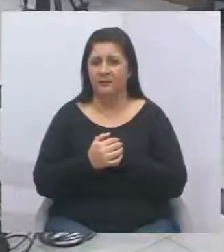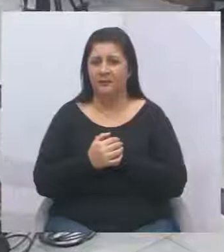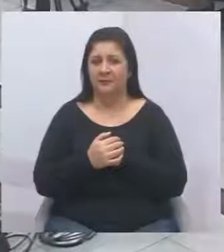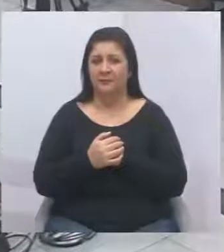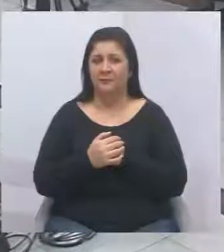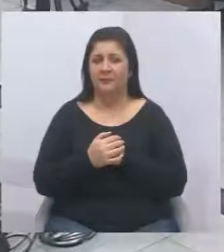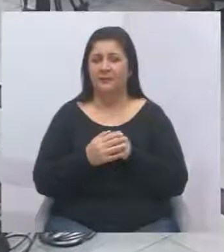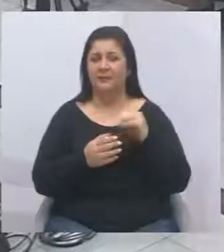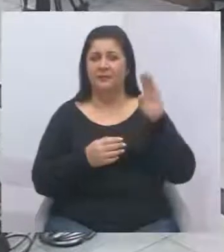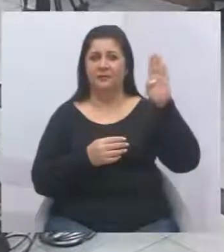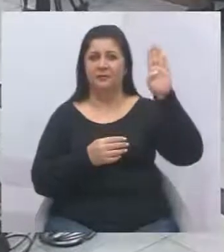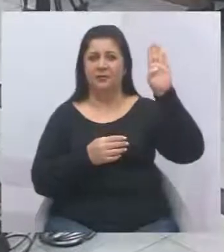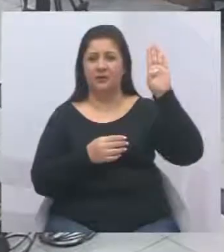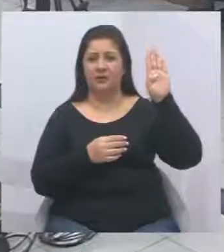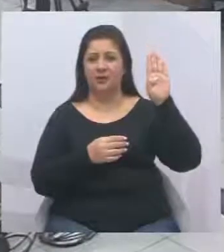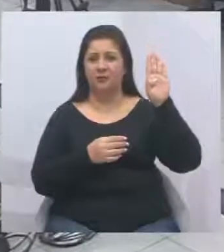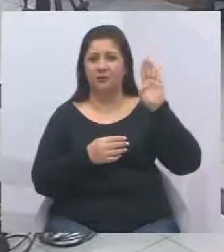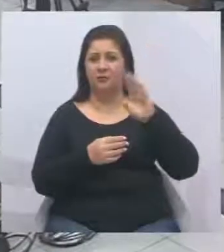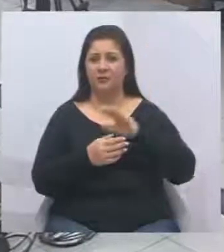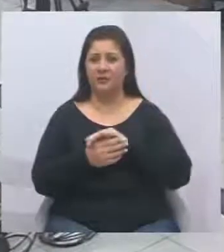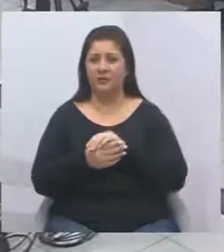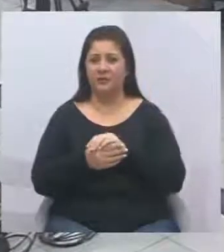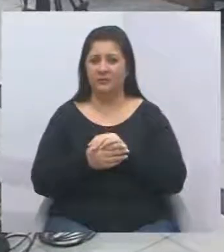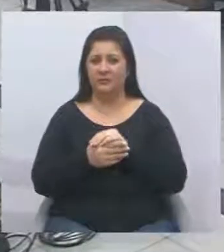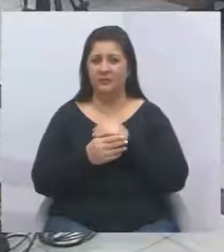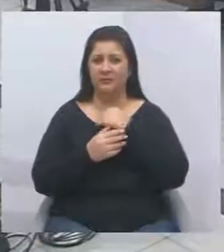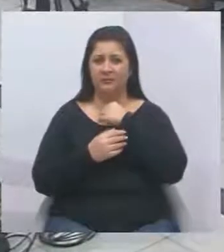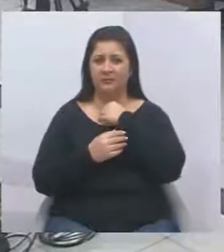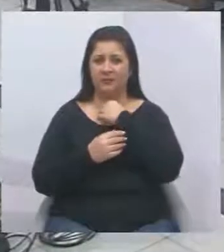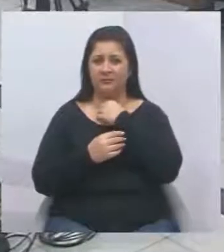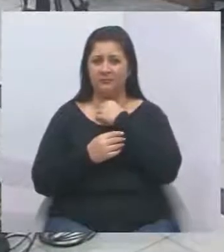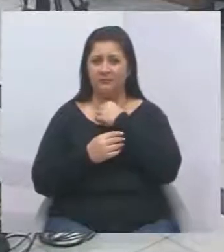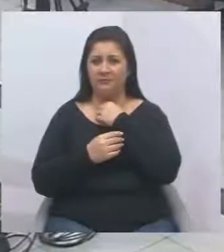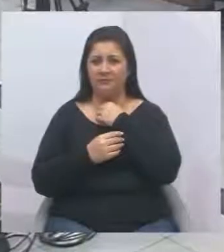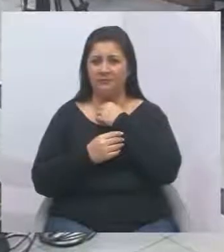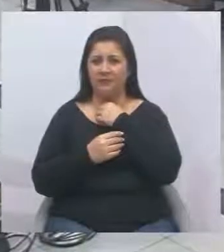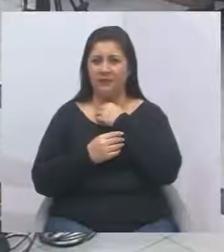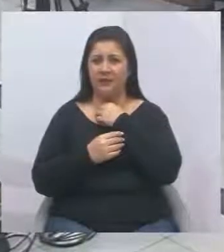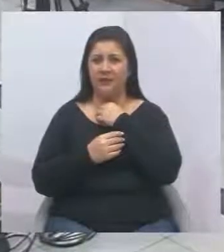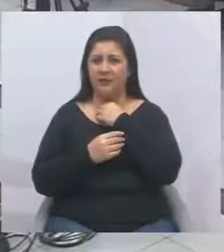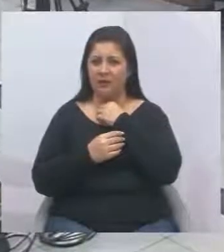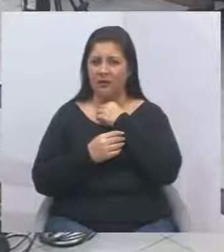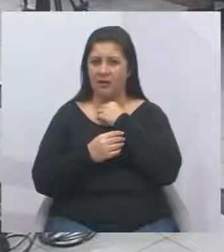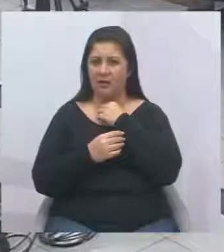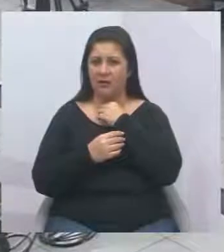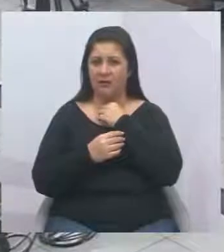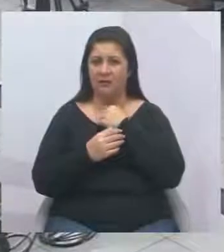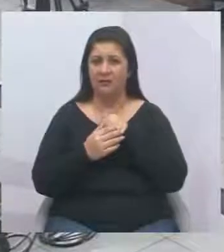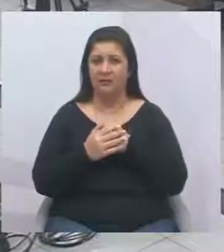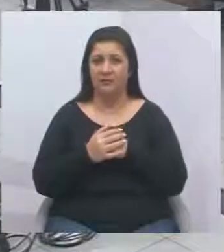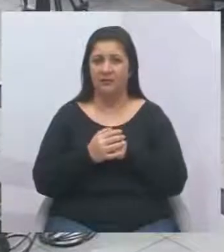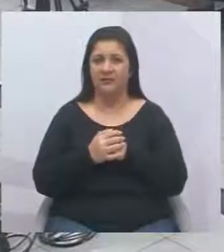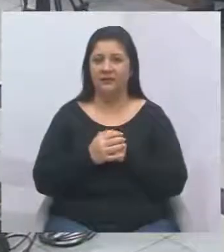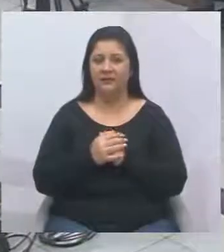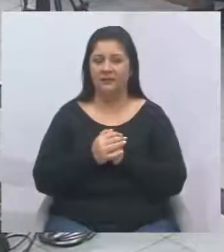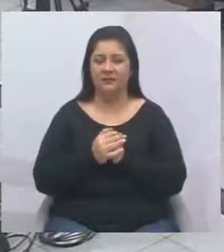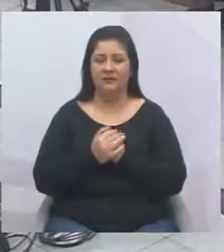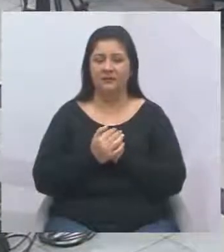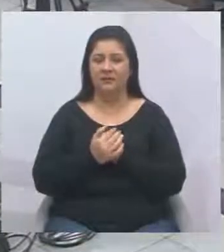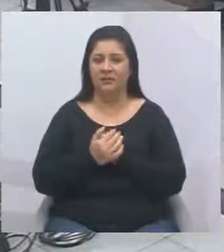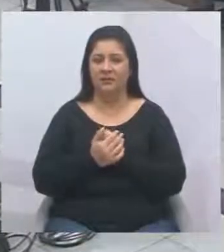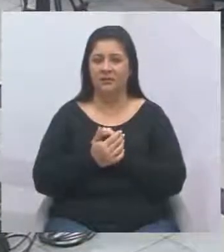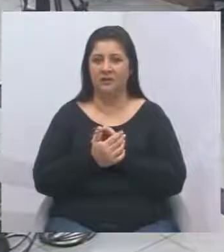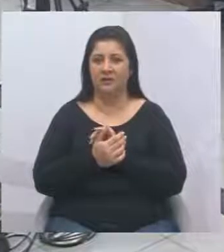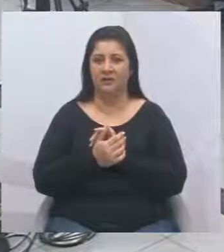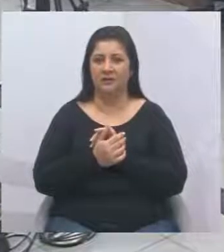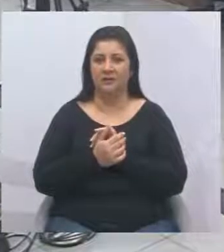Também quero colocar alguns comentários. Como é importante essas discussões e saber que o transporte público é um problema